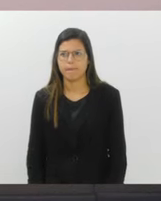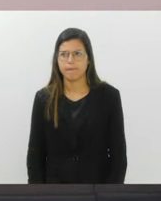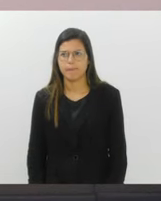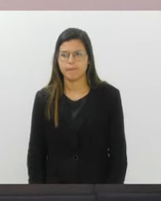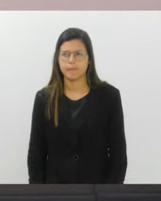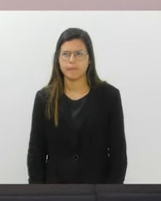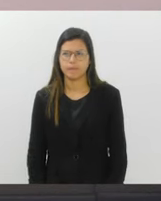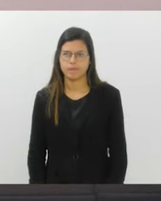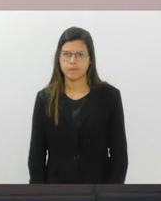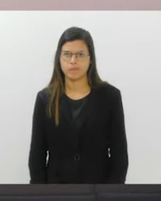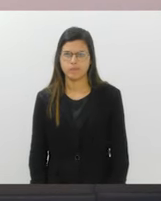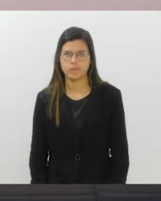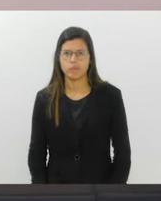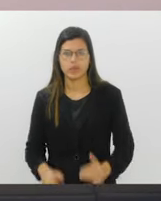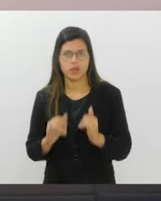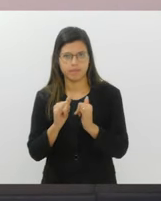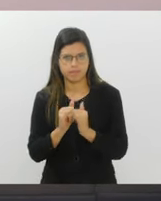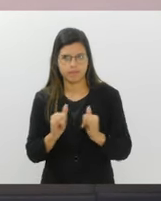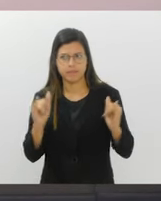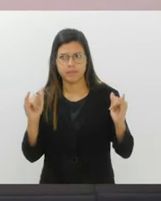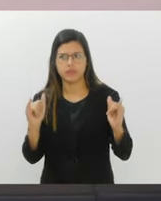comunicando a Vossa Excelência